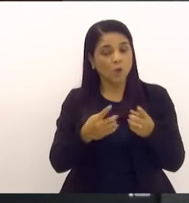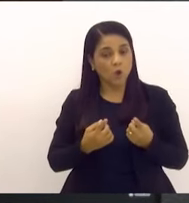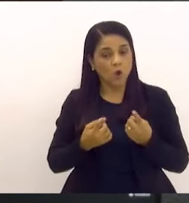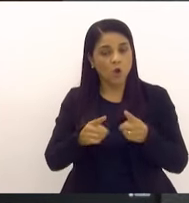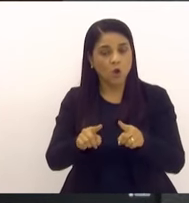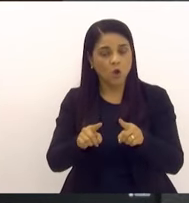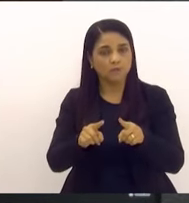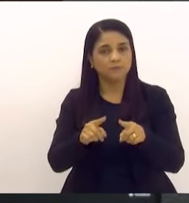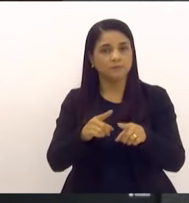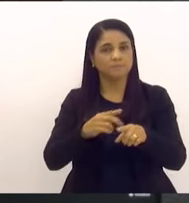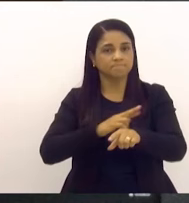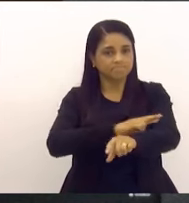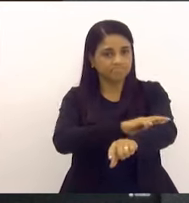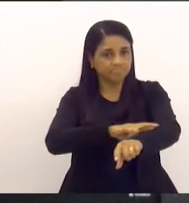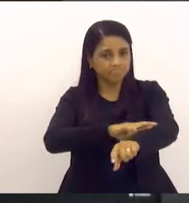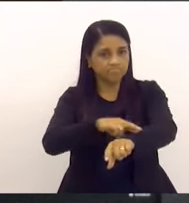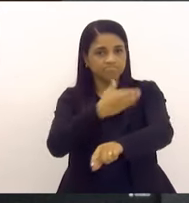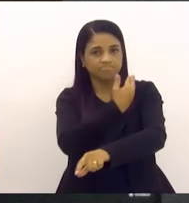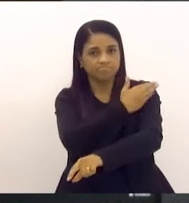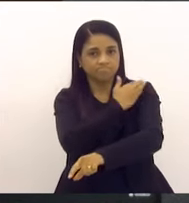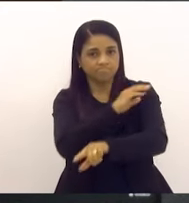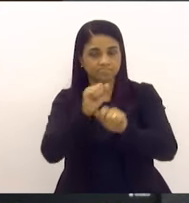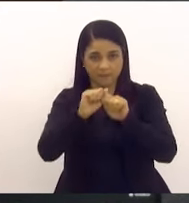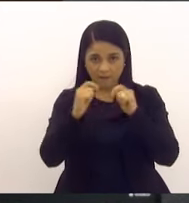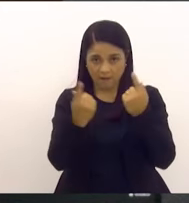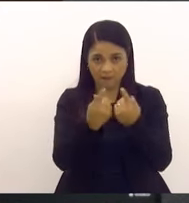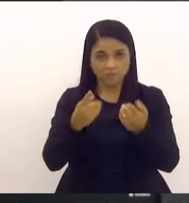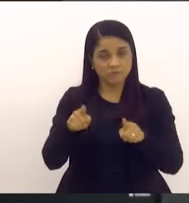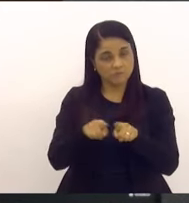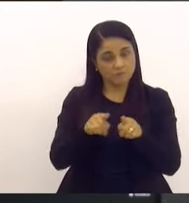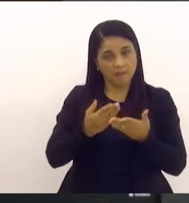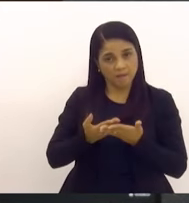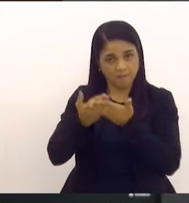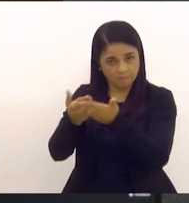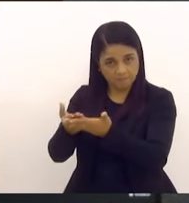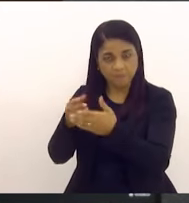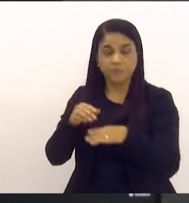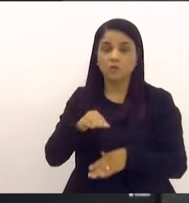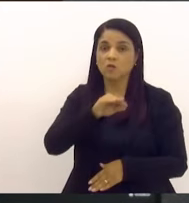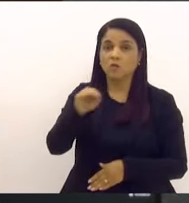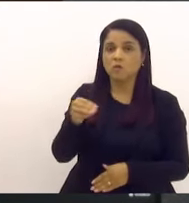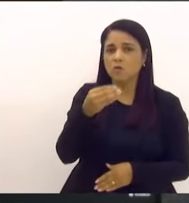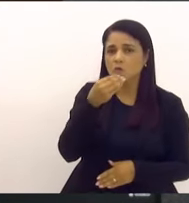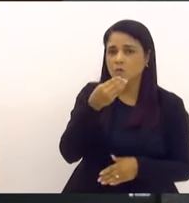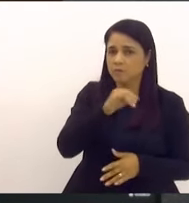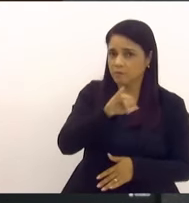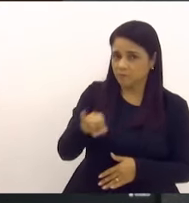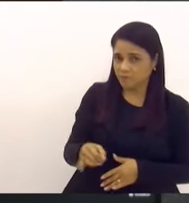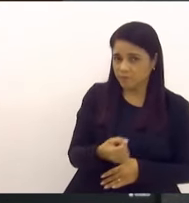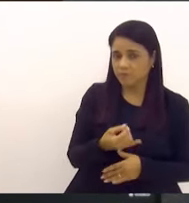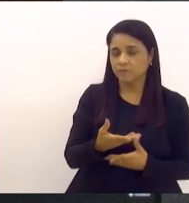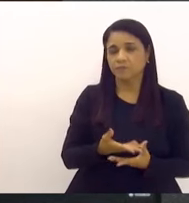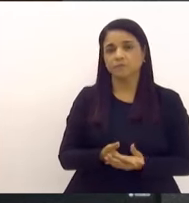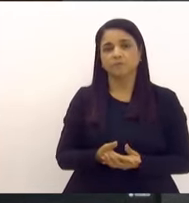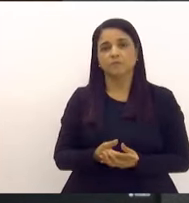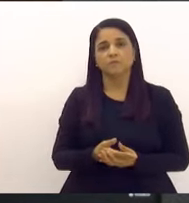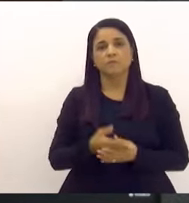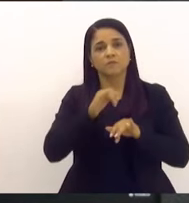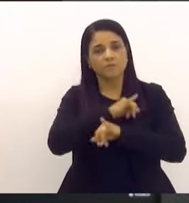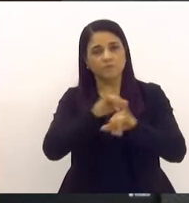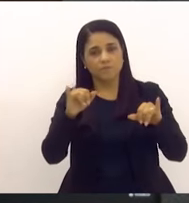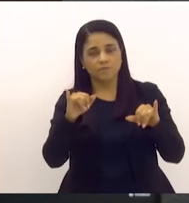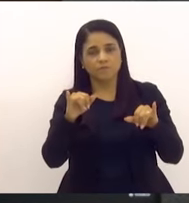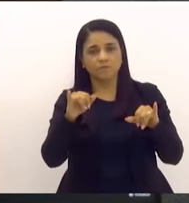Discriminações aqui da LERJ vai estar também encaminhando. Quero aproveitar a oportunidade para dizer que